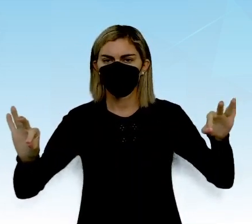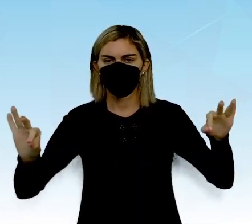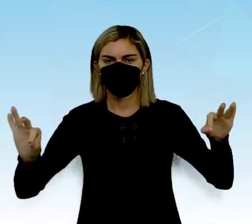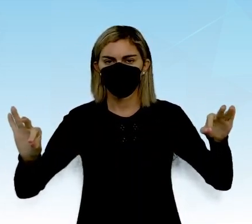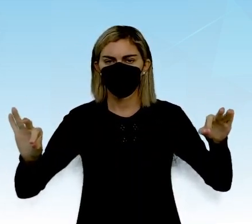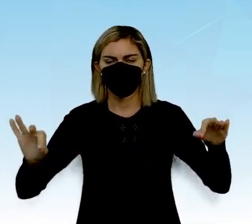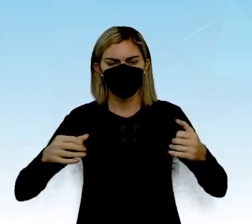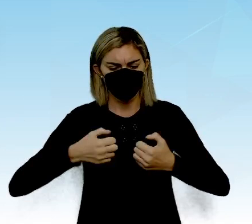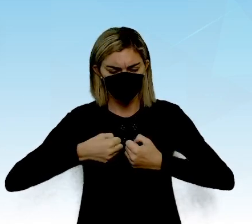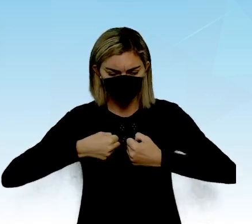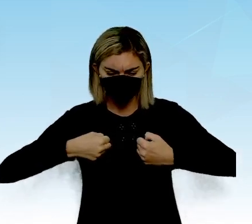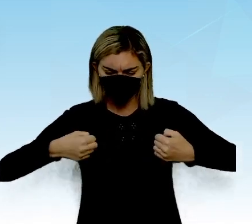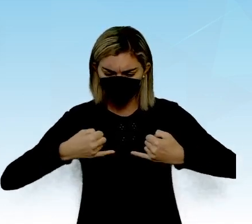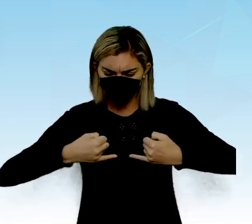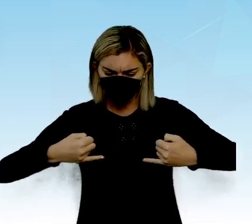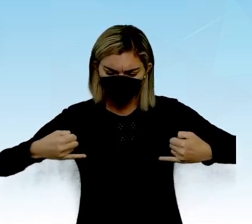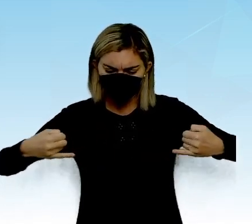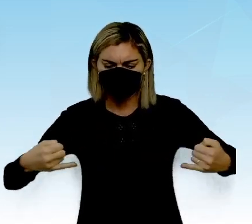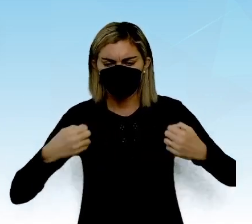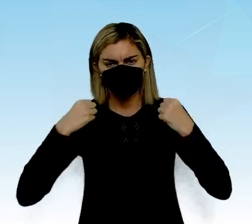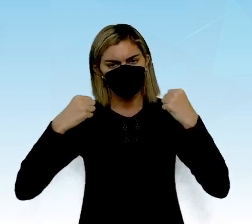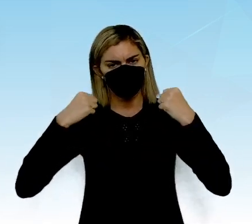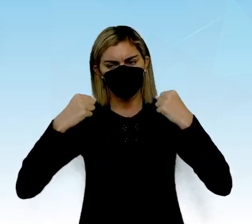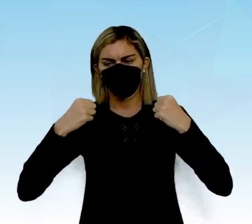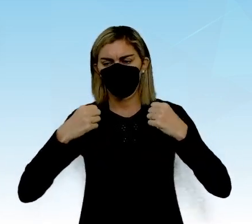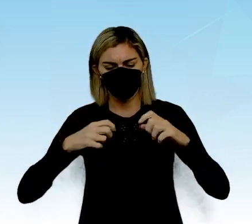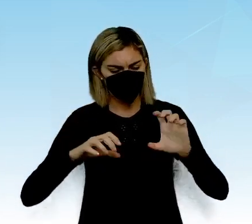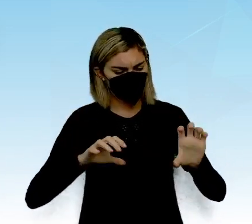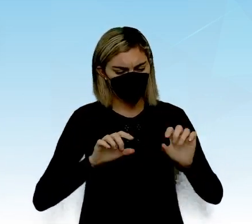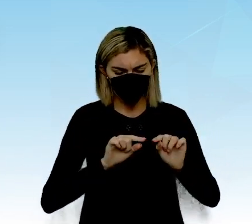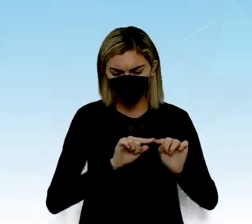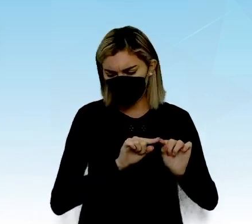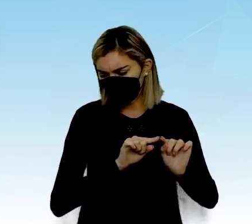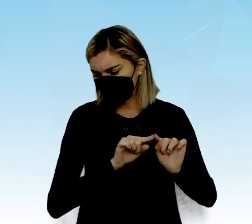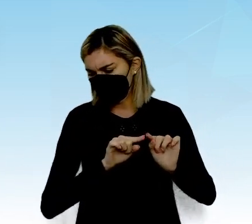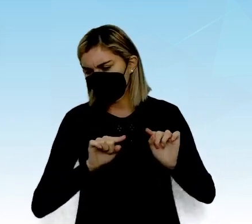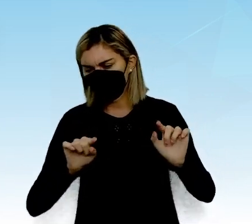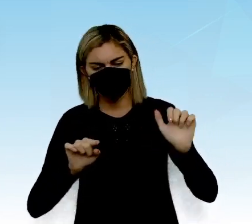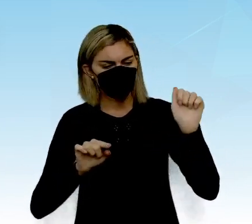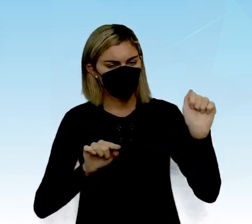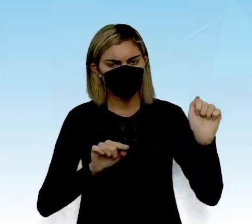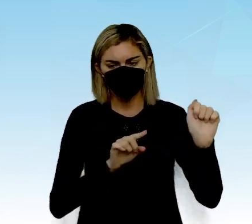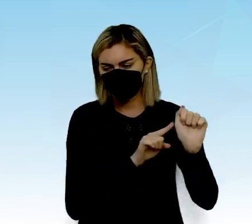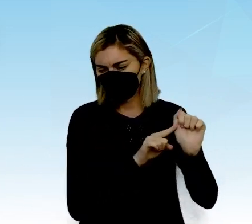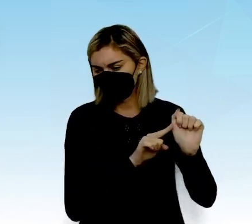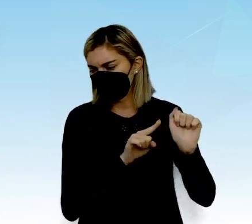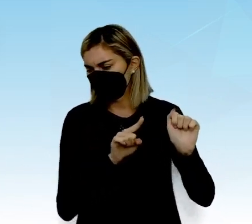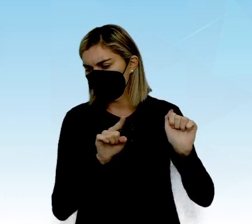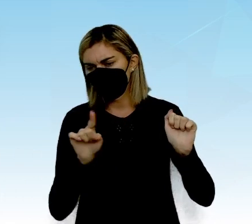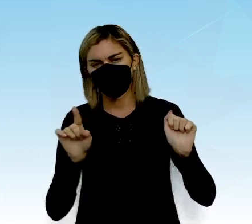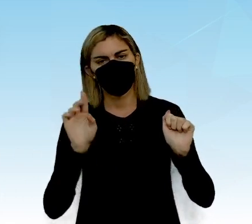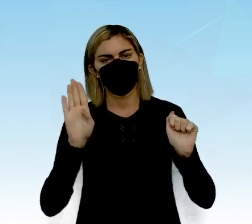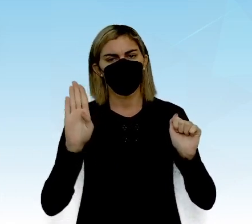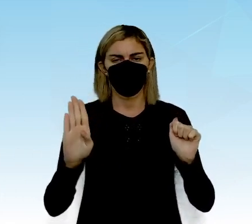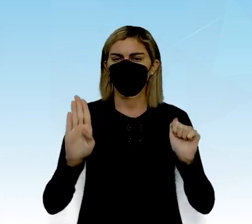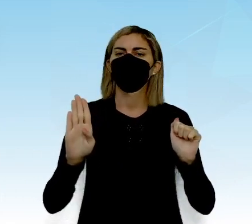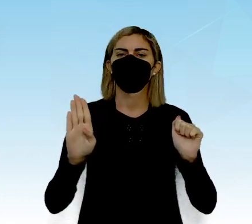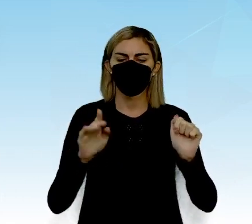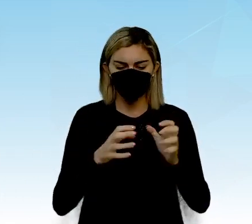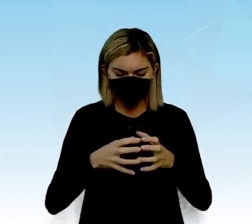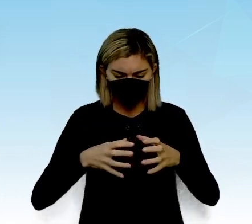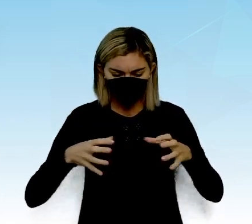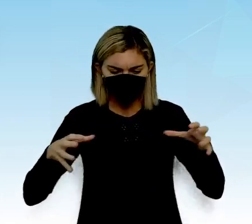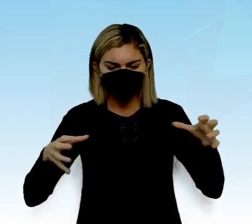de força. Tu percebe que ela sai da posição A para a posição B, onde